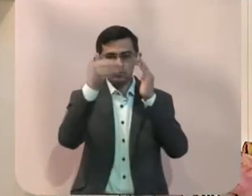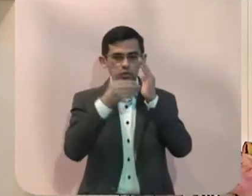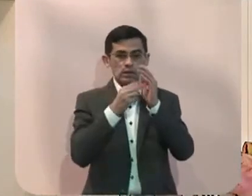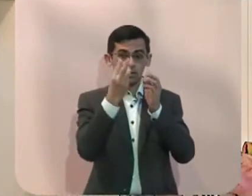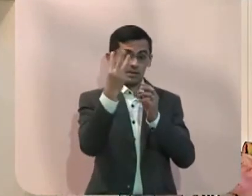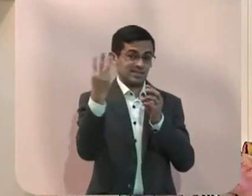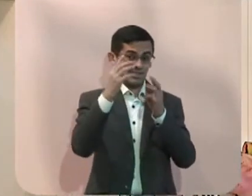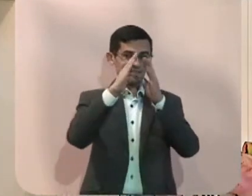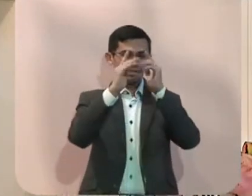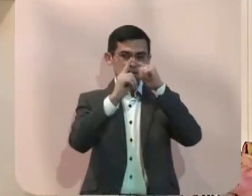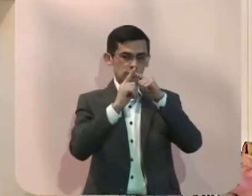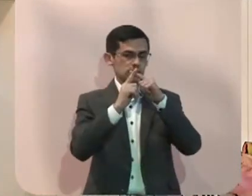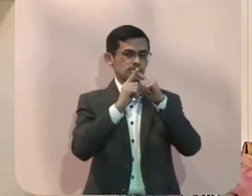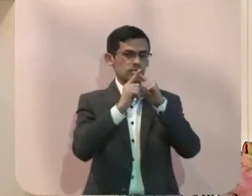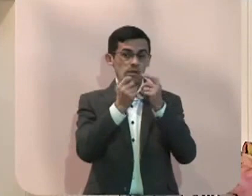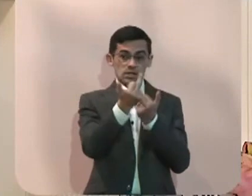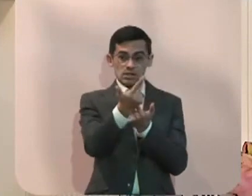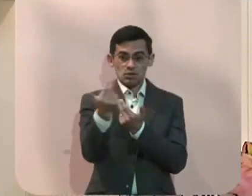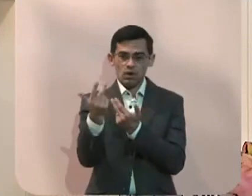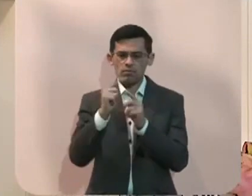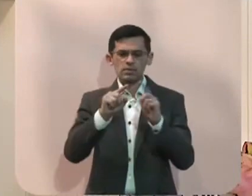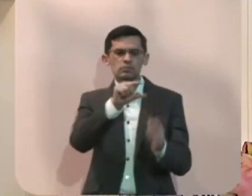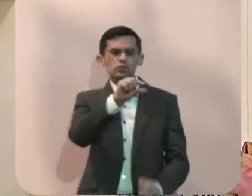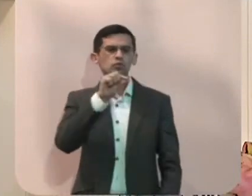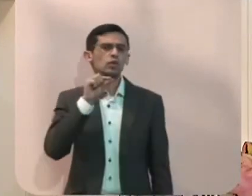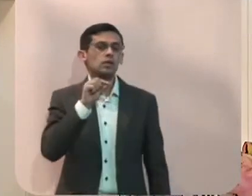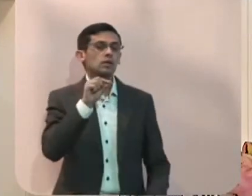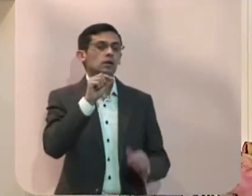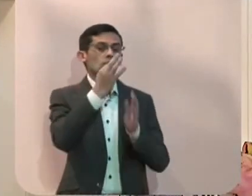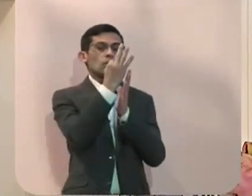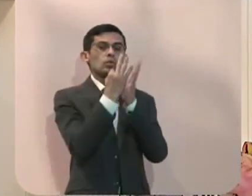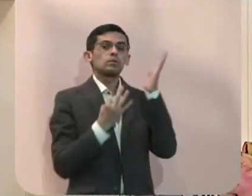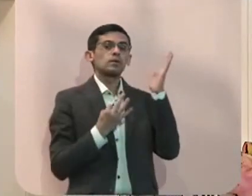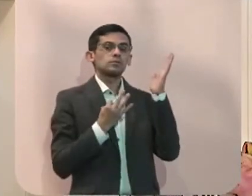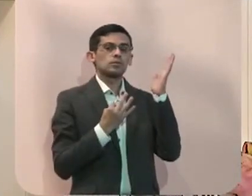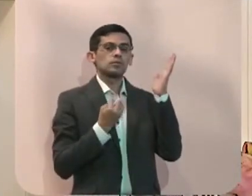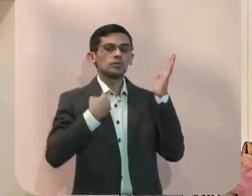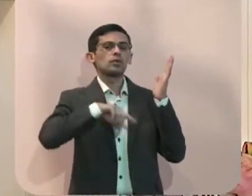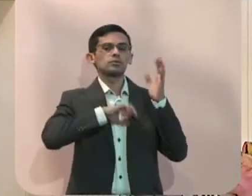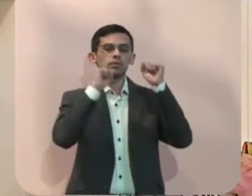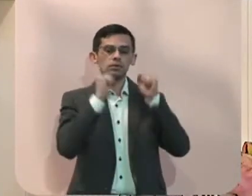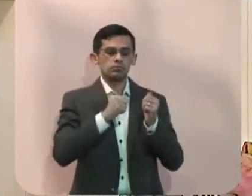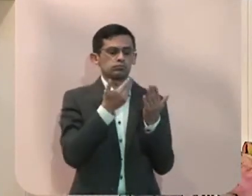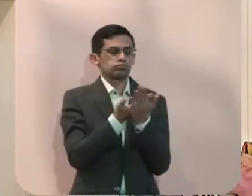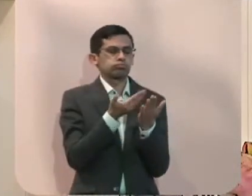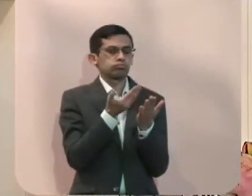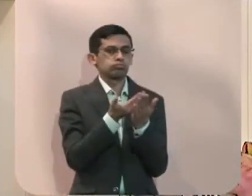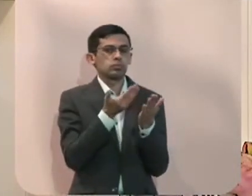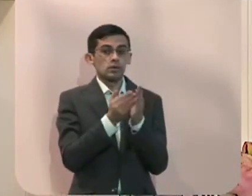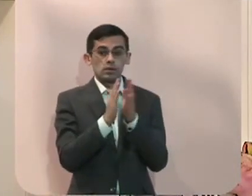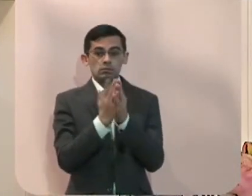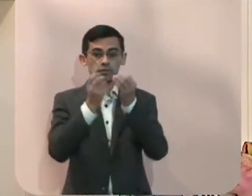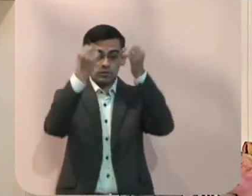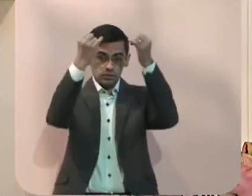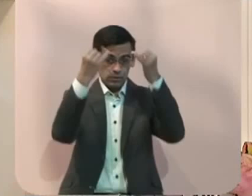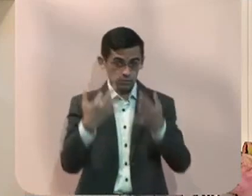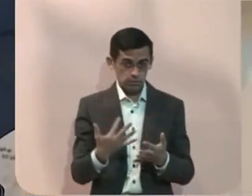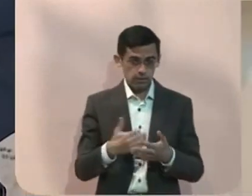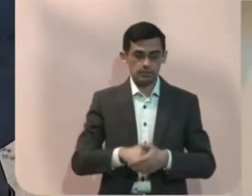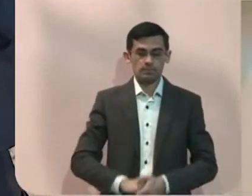3 igrejas essa mesma marca, mas eu escolhi esse texto para didaticamente a gente poder trabalhar. E a Bíblia diz assim: